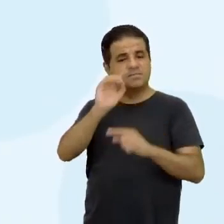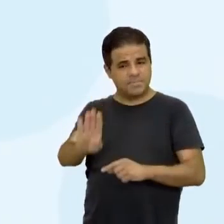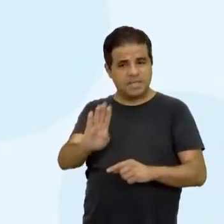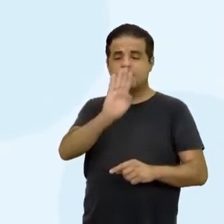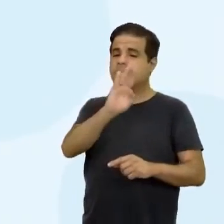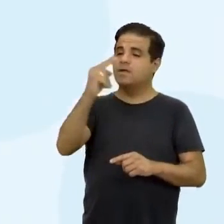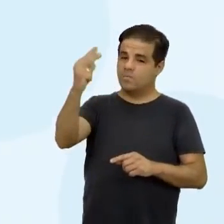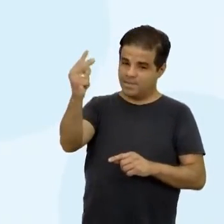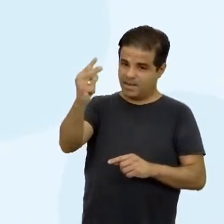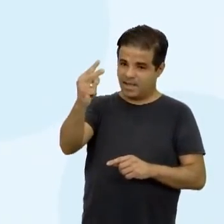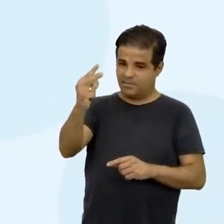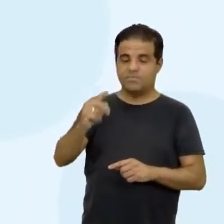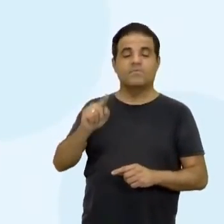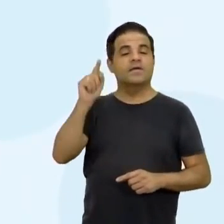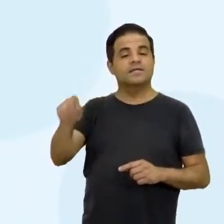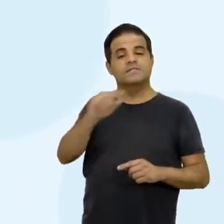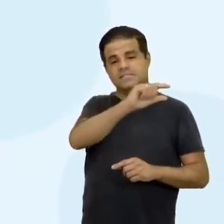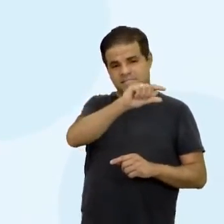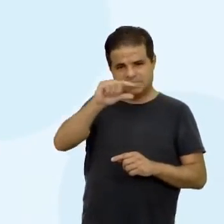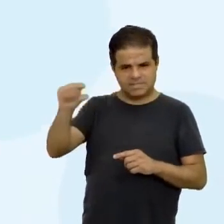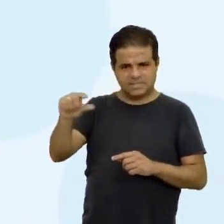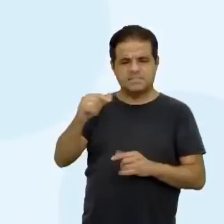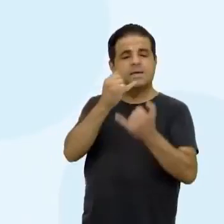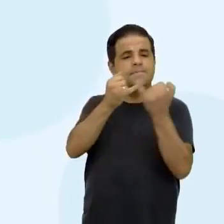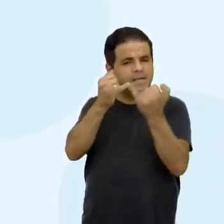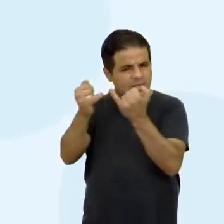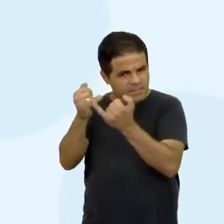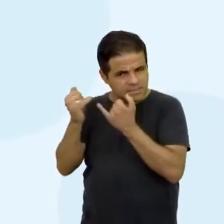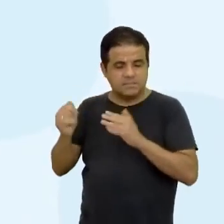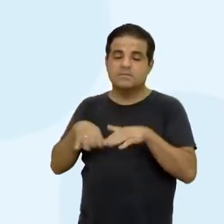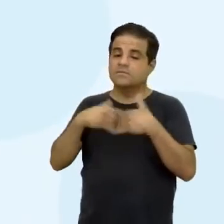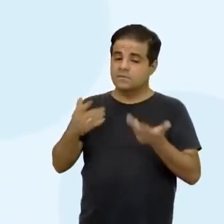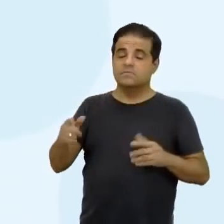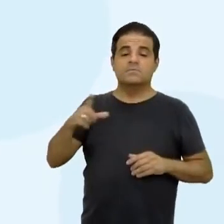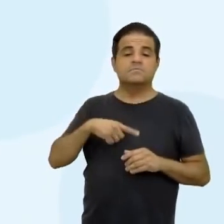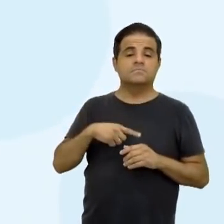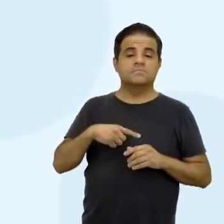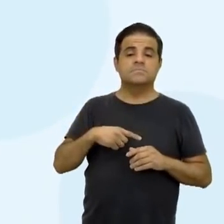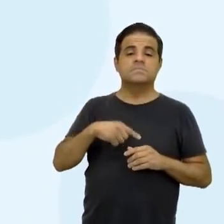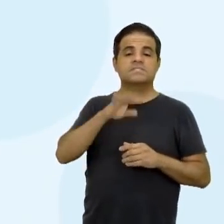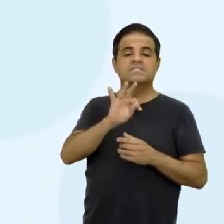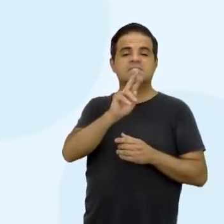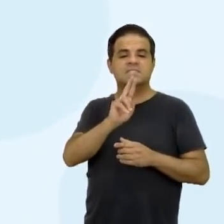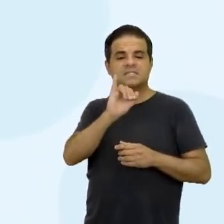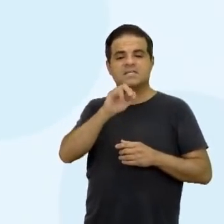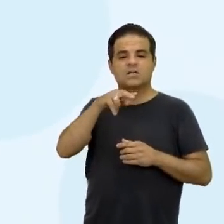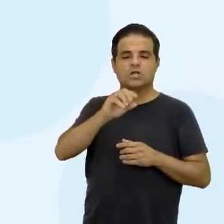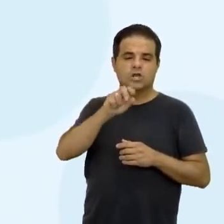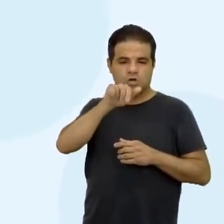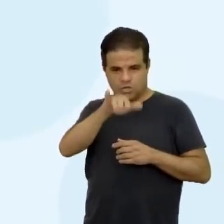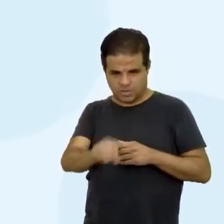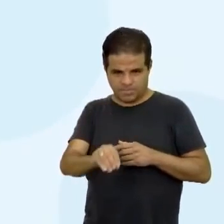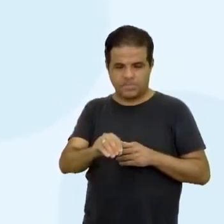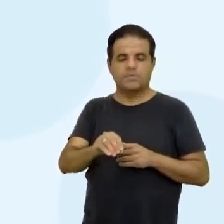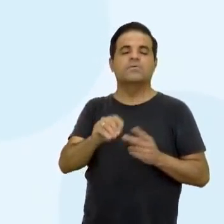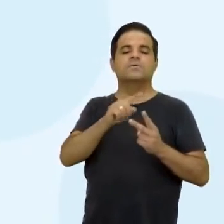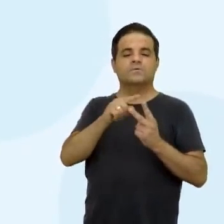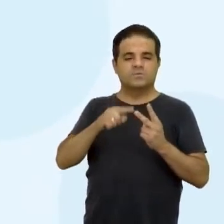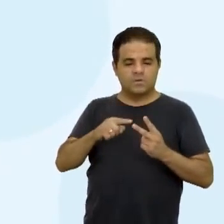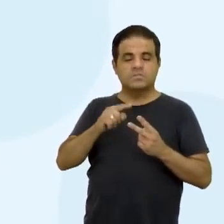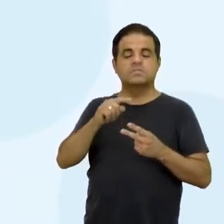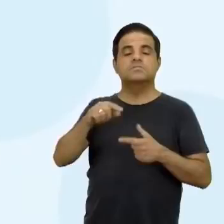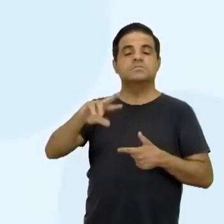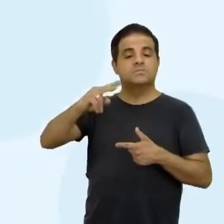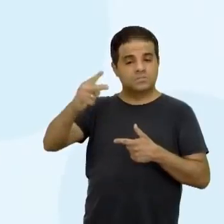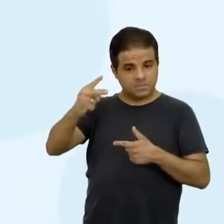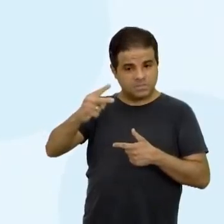b&b quadrado estes termos são semelhantes portanto a gente tem um trinômio aqui formado por dois